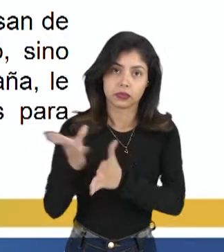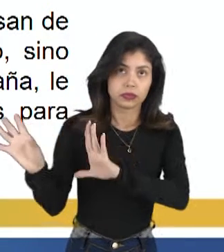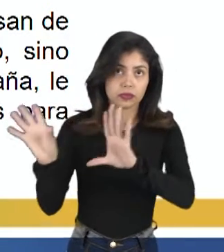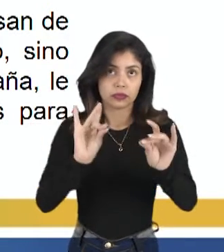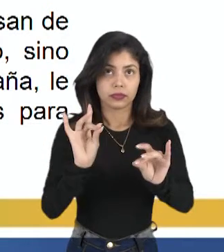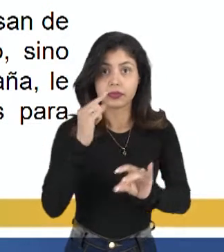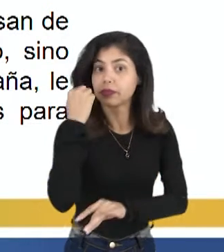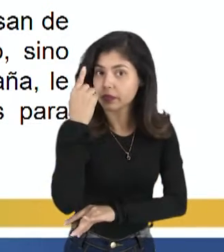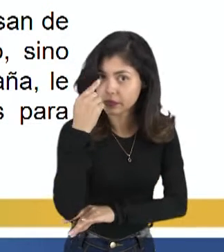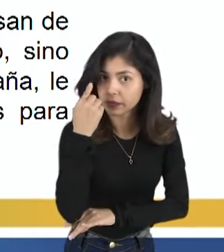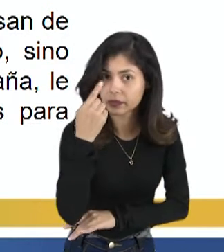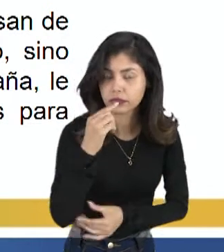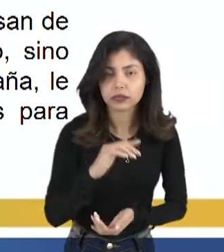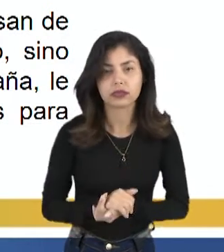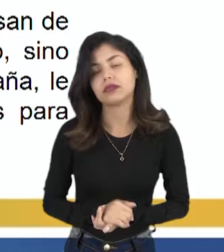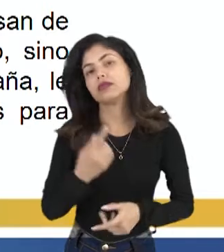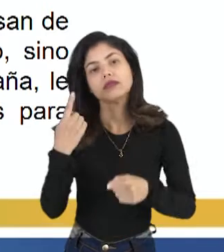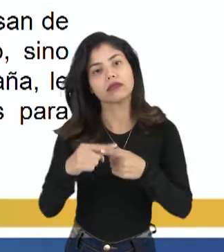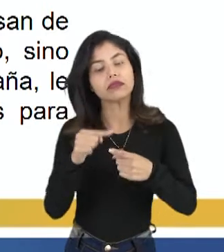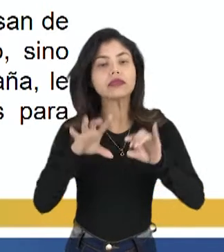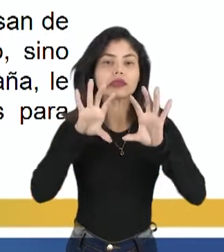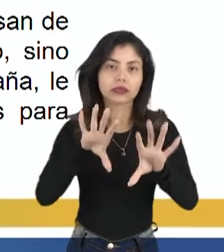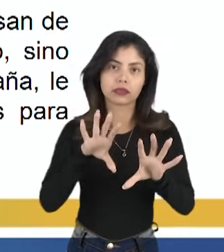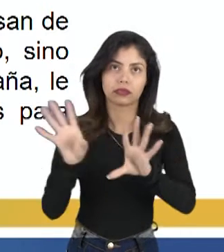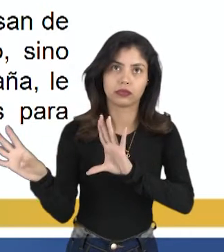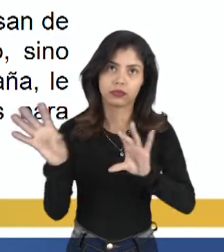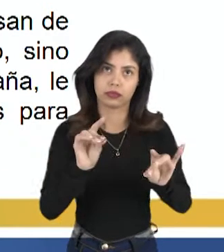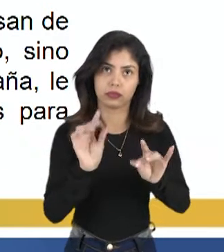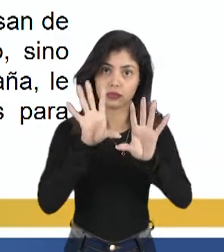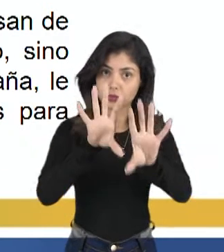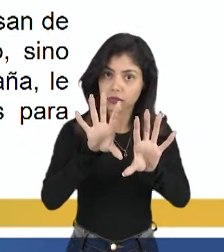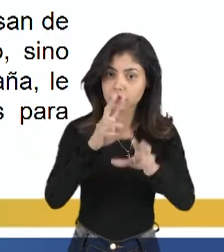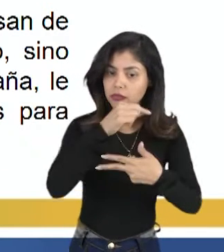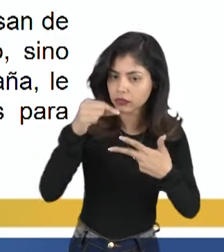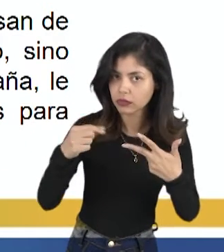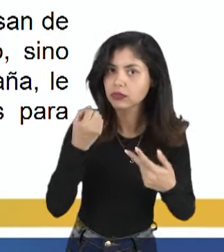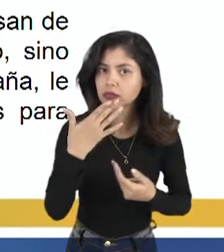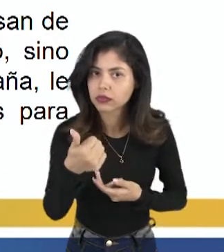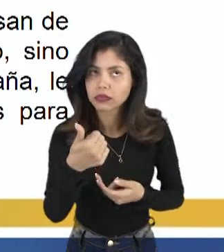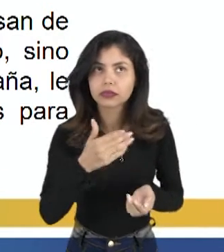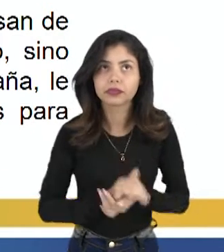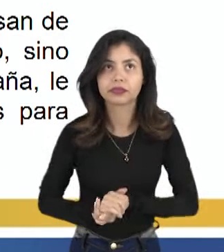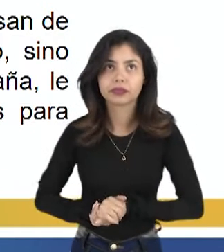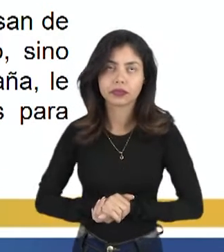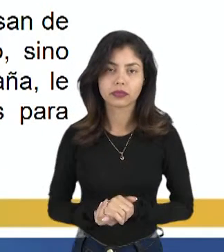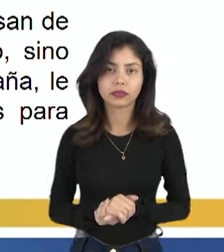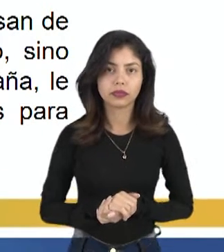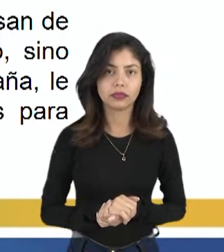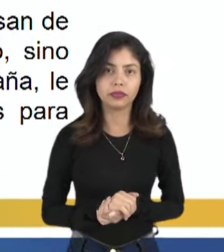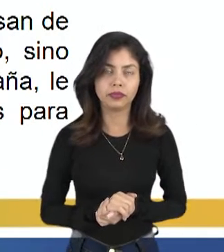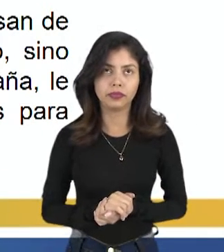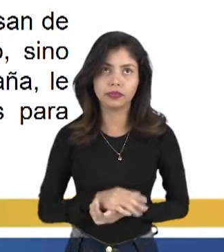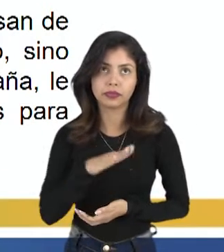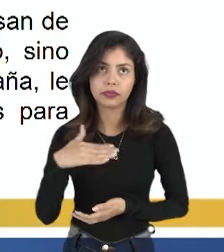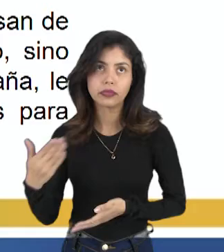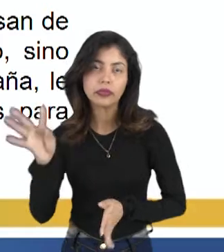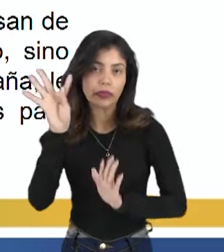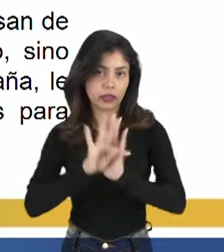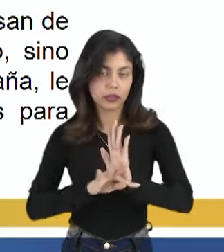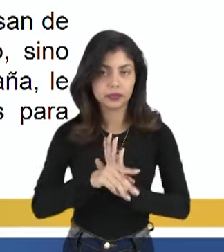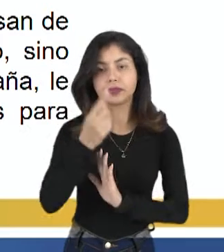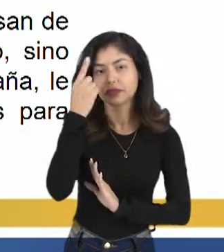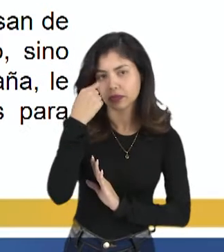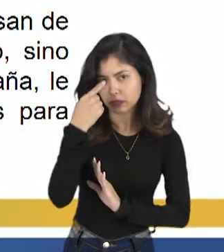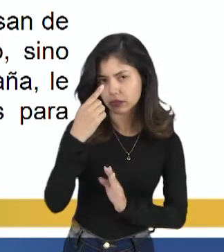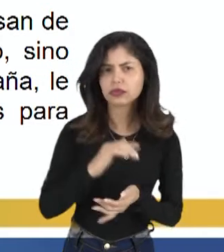trazer ele em espanhol, porque é assim que ele vem nesse formato no Enem, tá bom? Quando o texto vem em